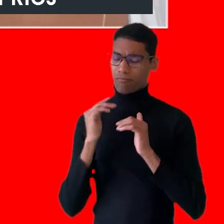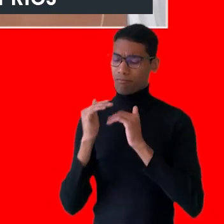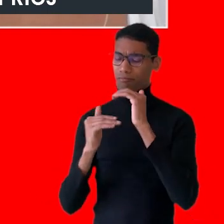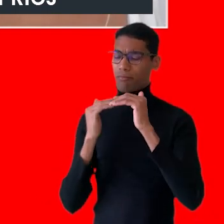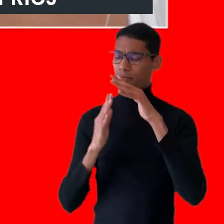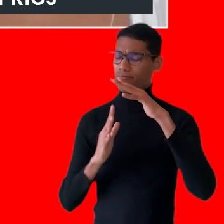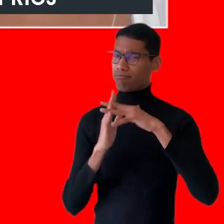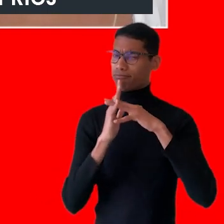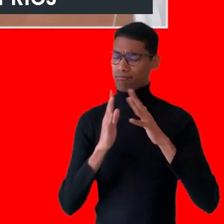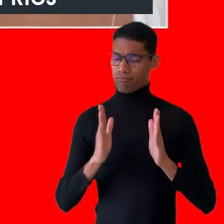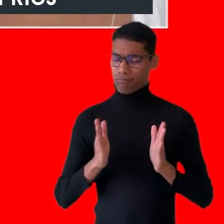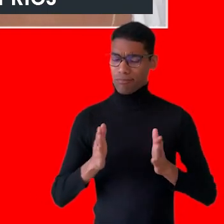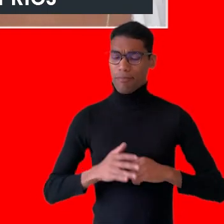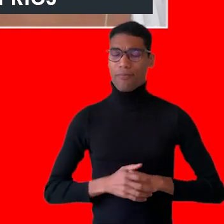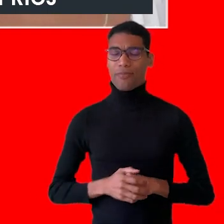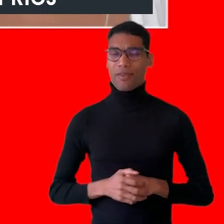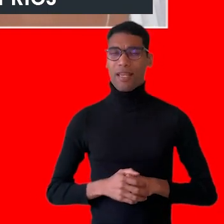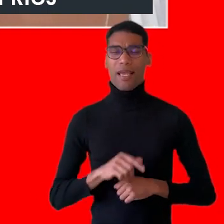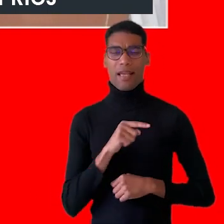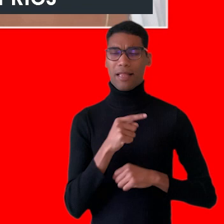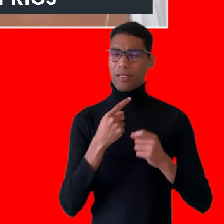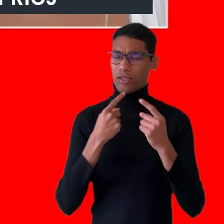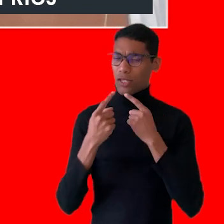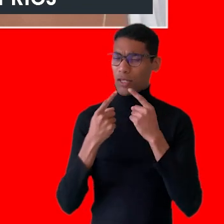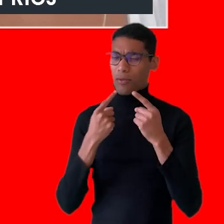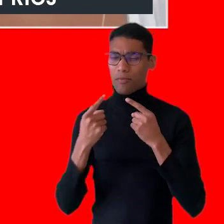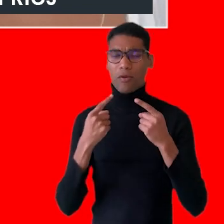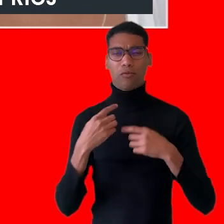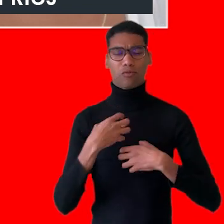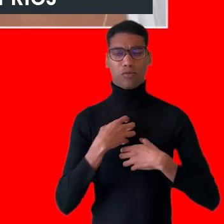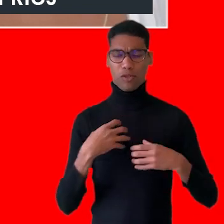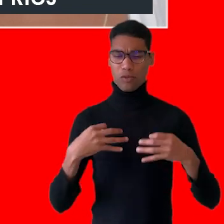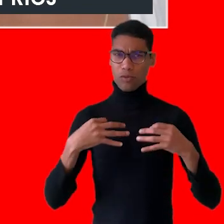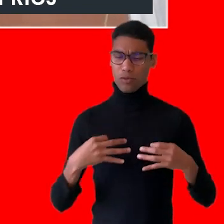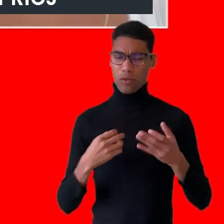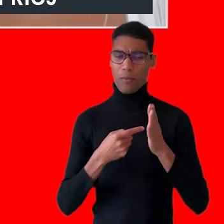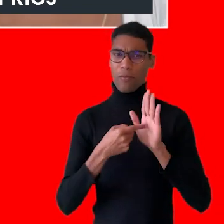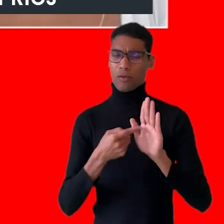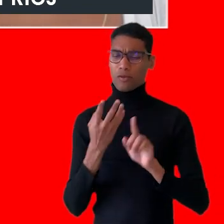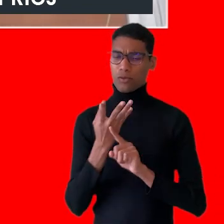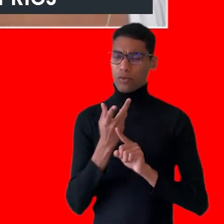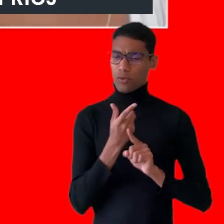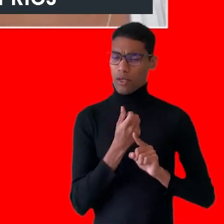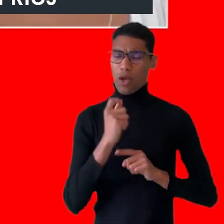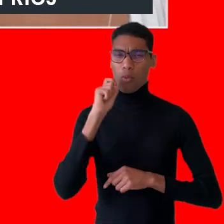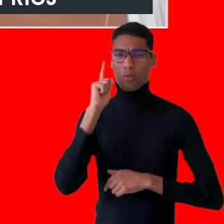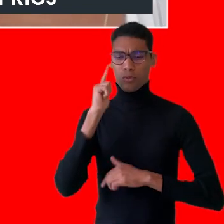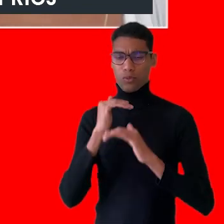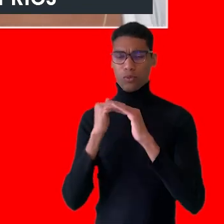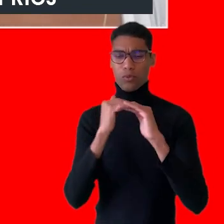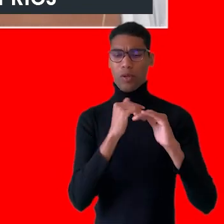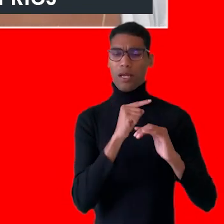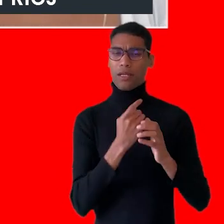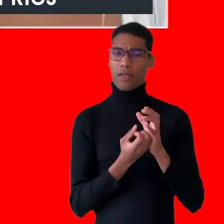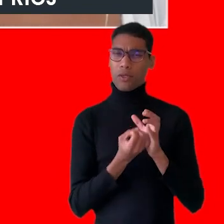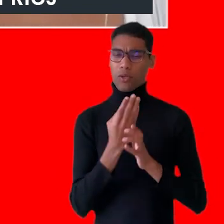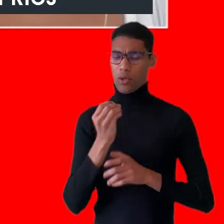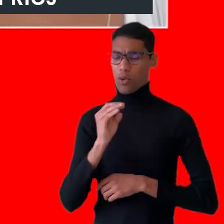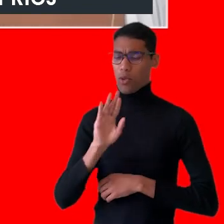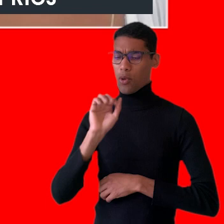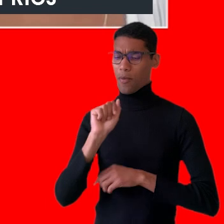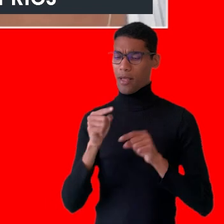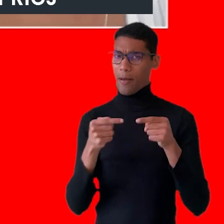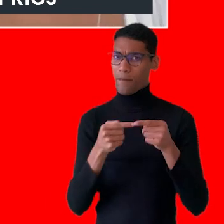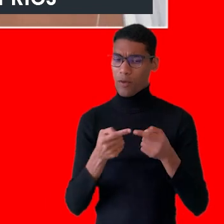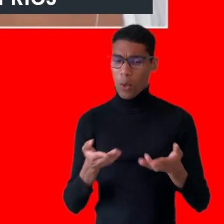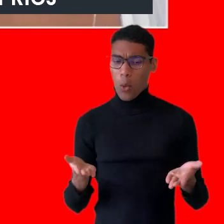vê para aí, nossa. Dialogando de forma tensa com a produção artística e cultura hegemônica, criou uma obra que se estende